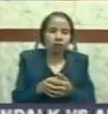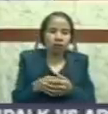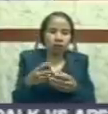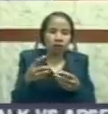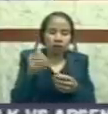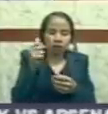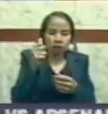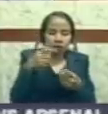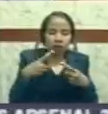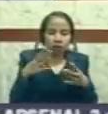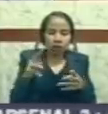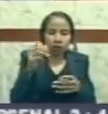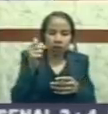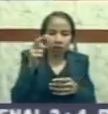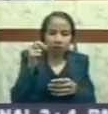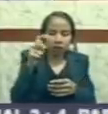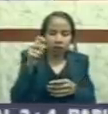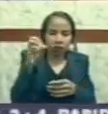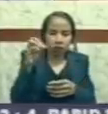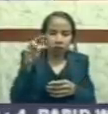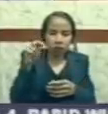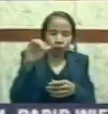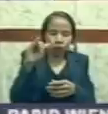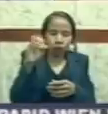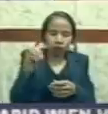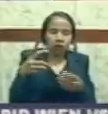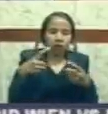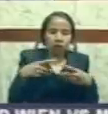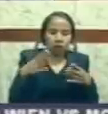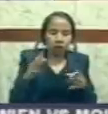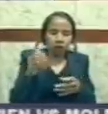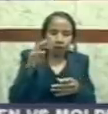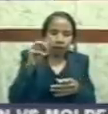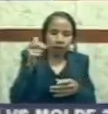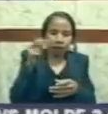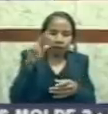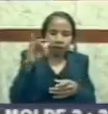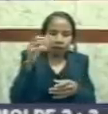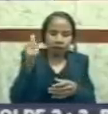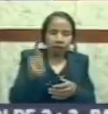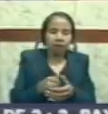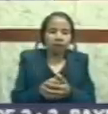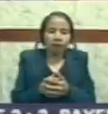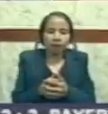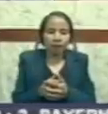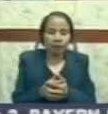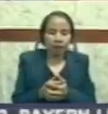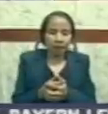deputado António da Conceição, deputado Antoninho Bianco e deputada Maria Angelina Lopes Sarmento.